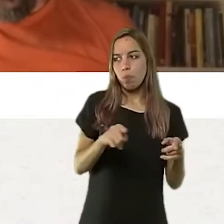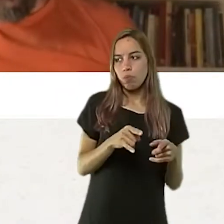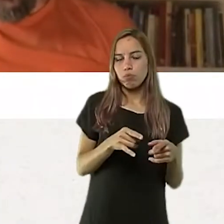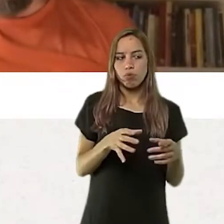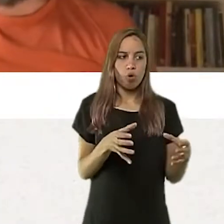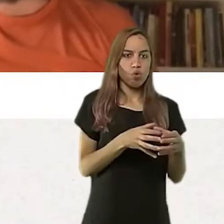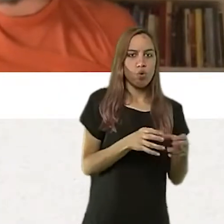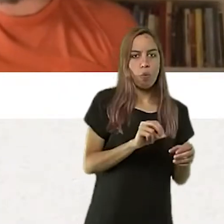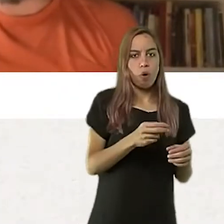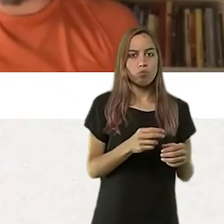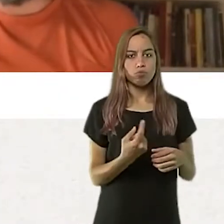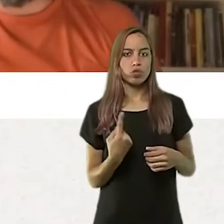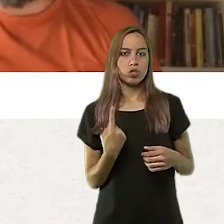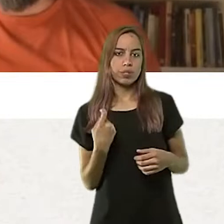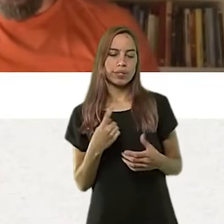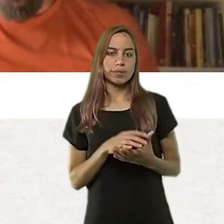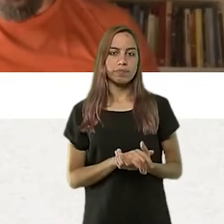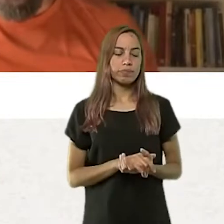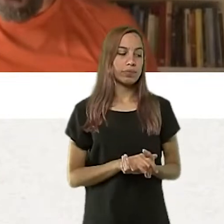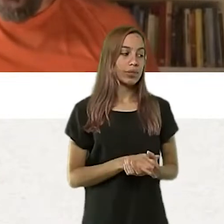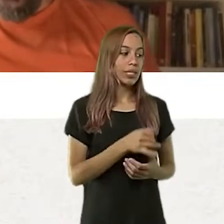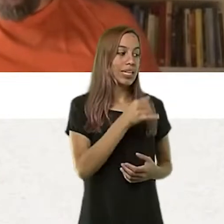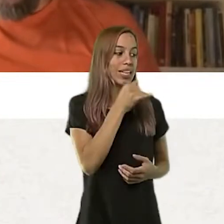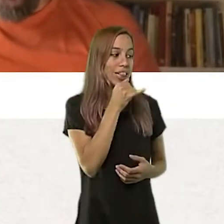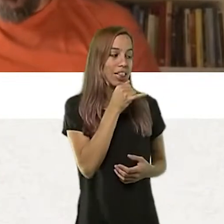Eu tenho uma relação com a música